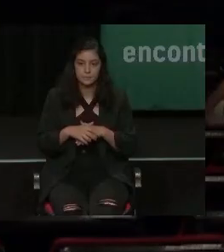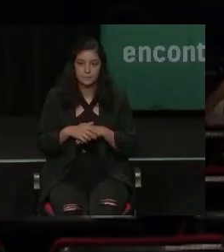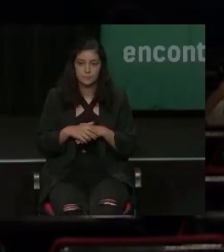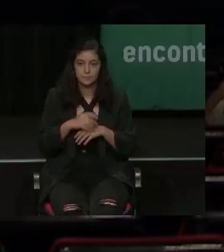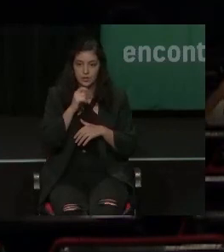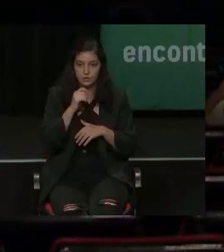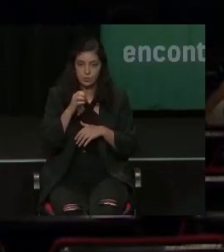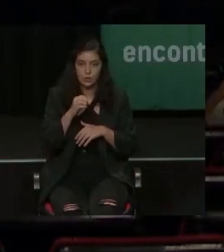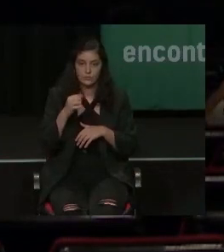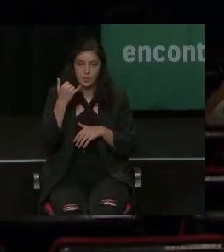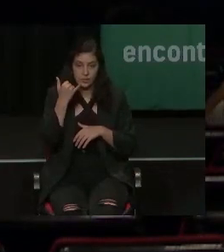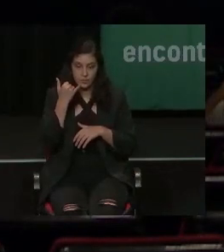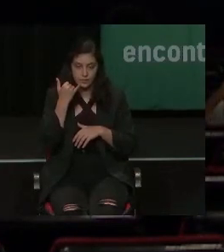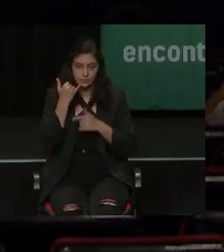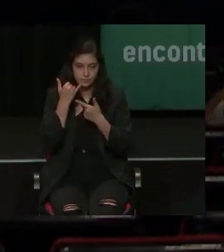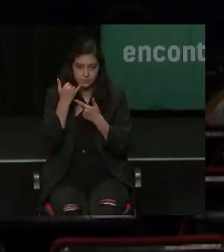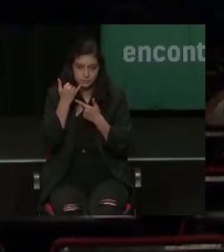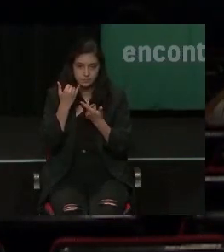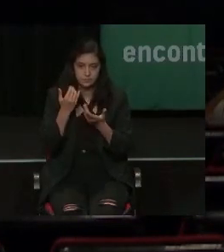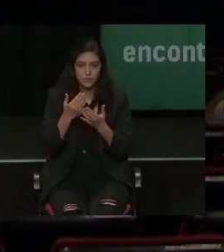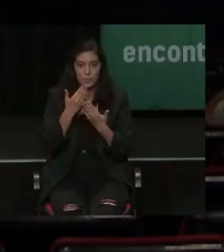ao telemóvel.